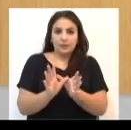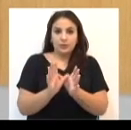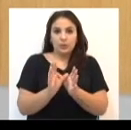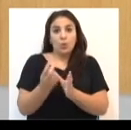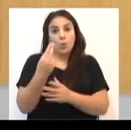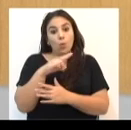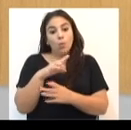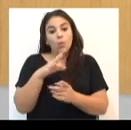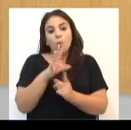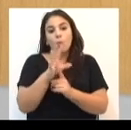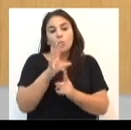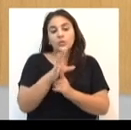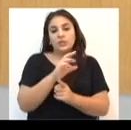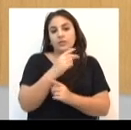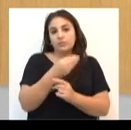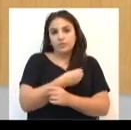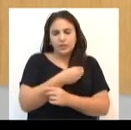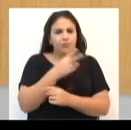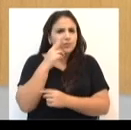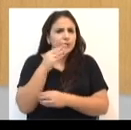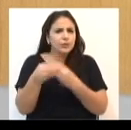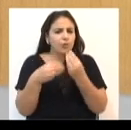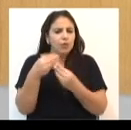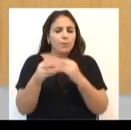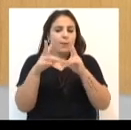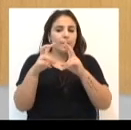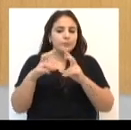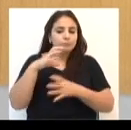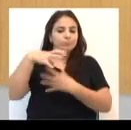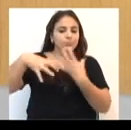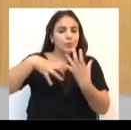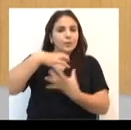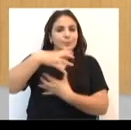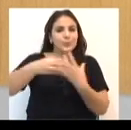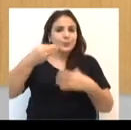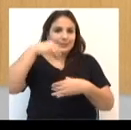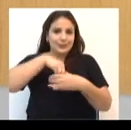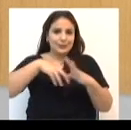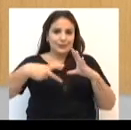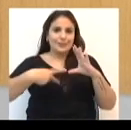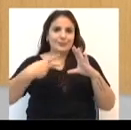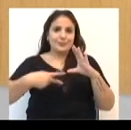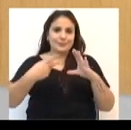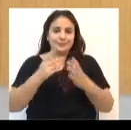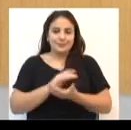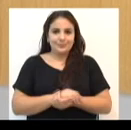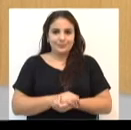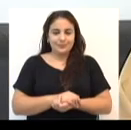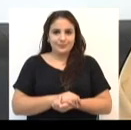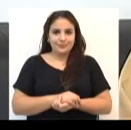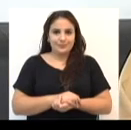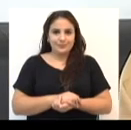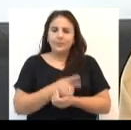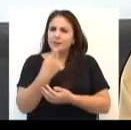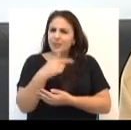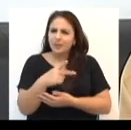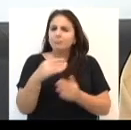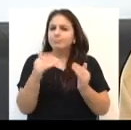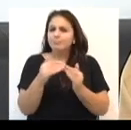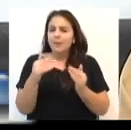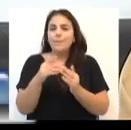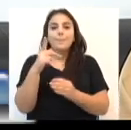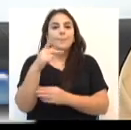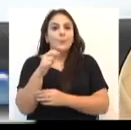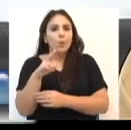hediondo ou contra a vida. Veja como este assunto repercutiu aqui na Câmara de Vereadores. Isso